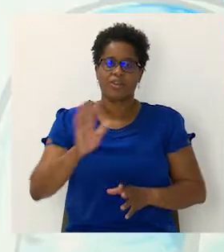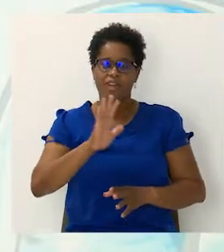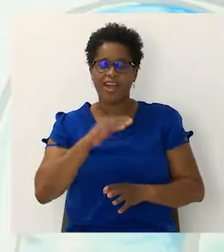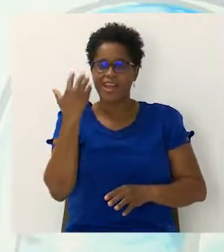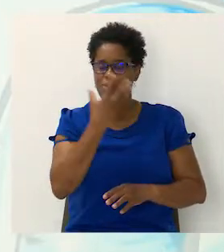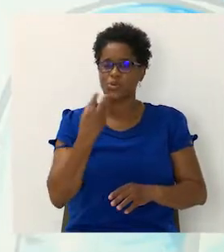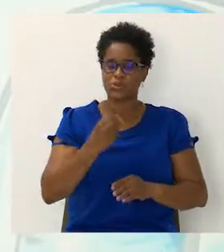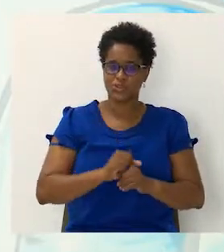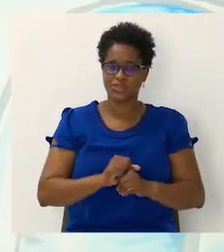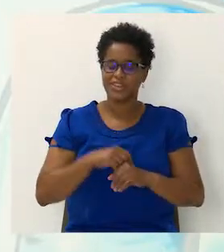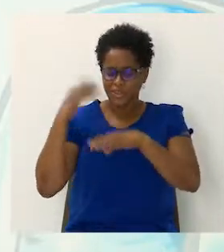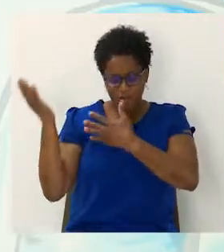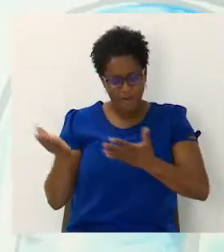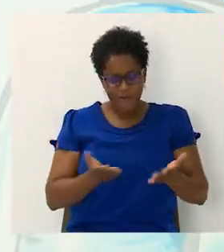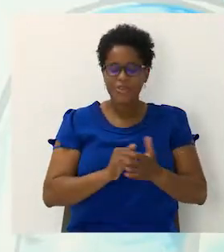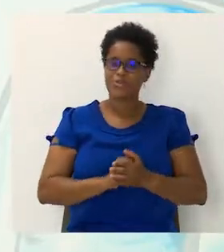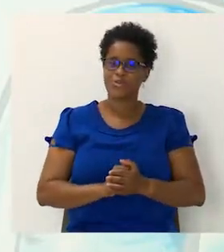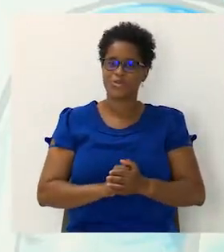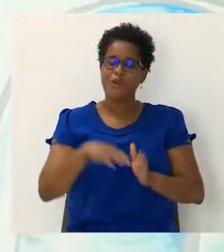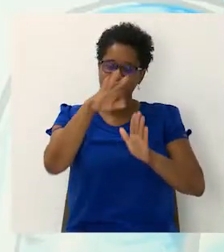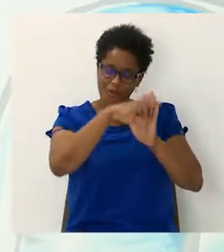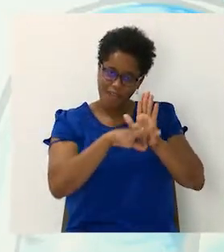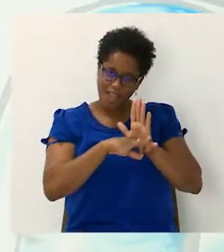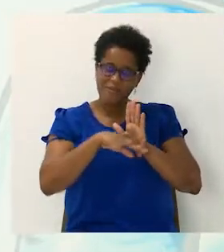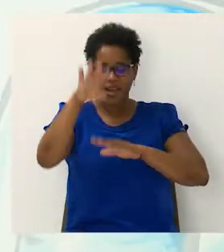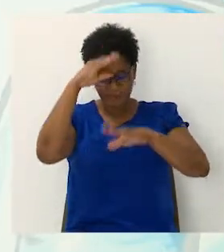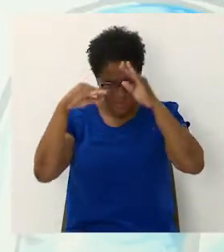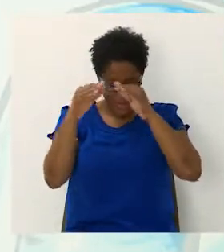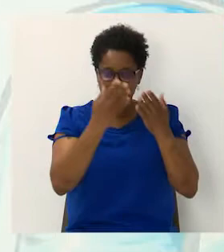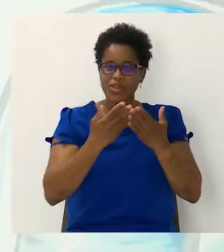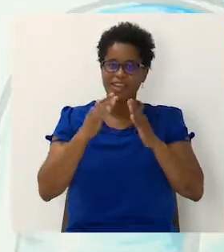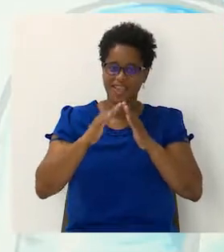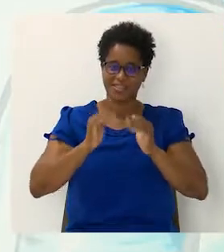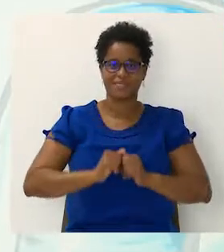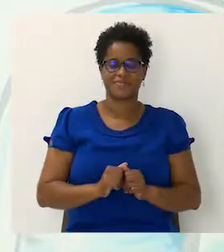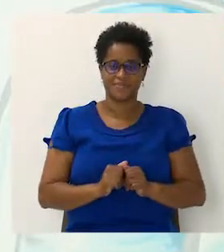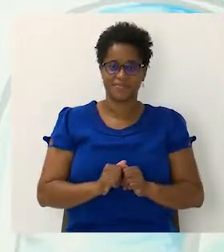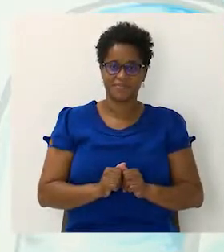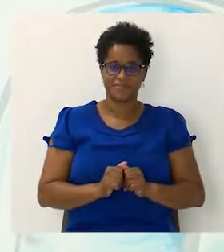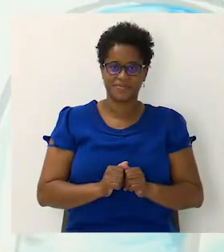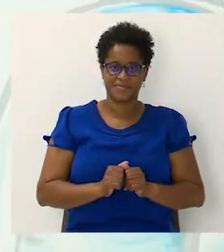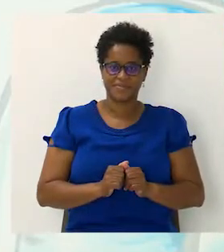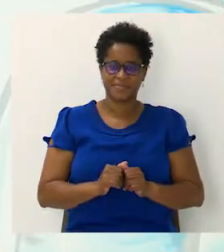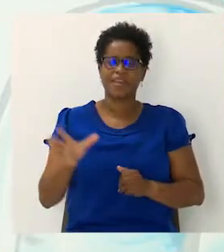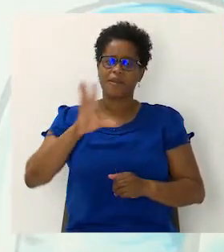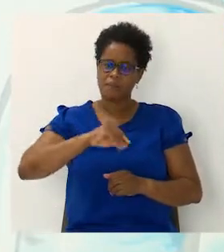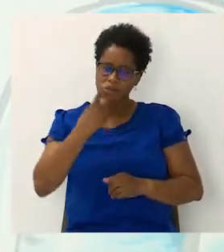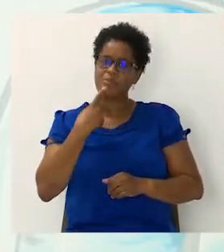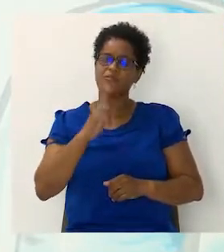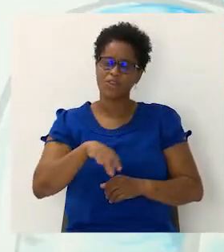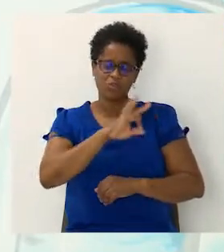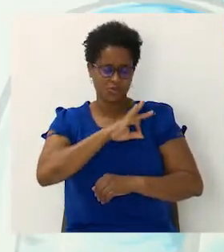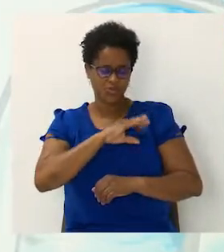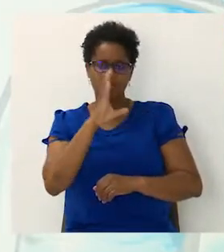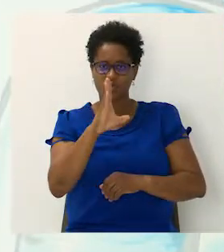Olá, alunos. Sejam bem-vindos ao programa Aprender e Estudar em Casa. Mais uma vez com o professor